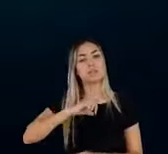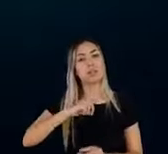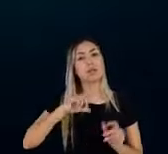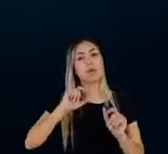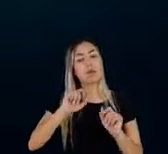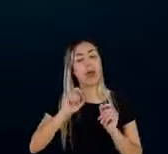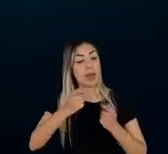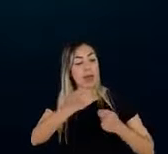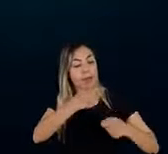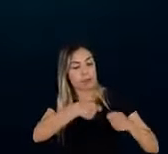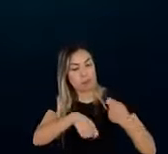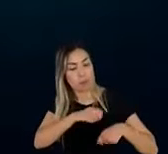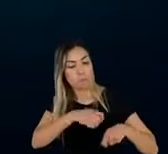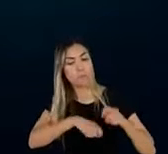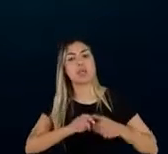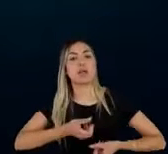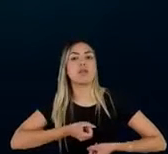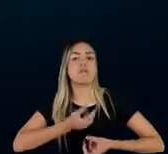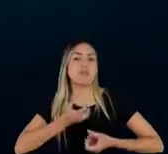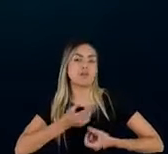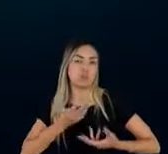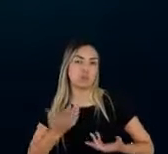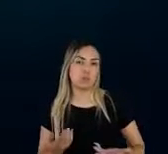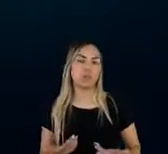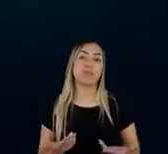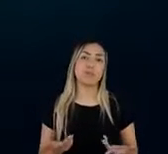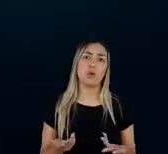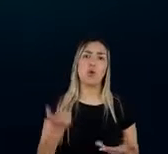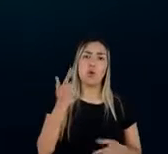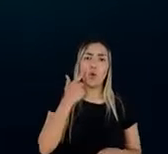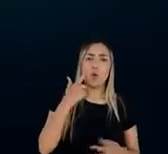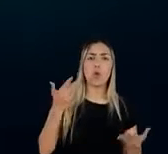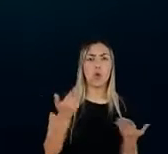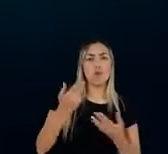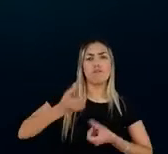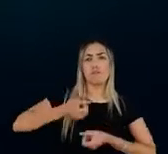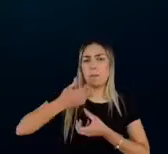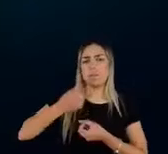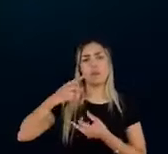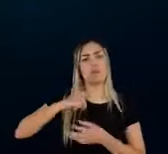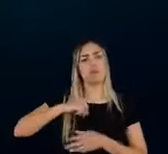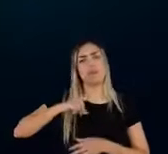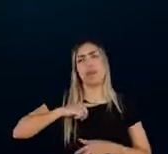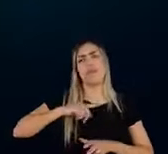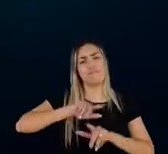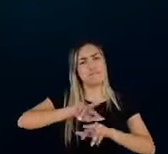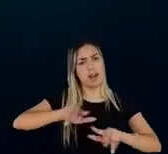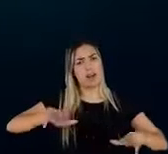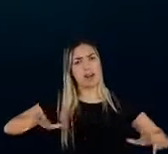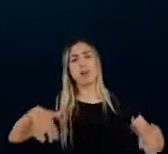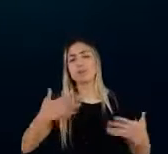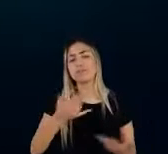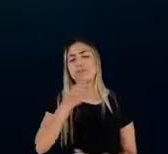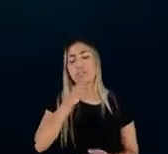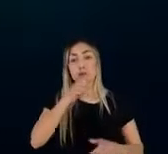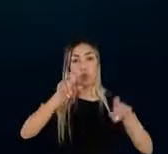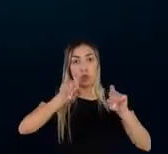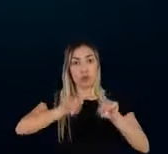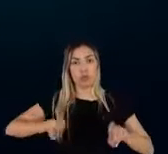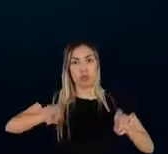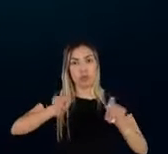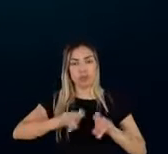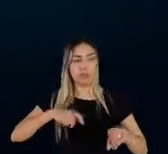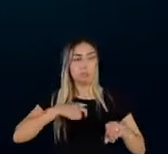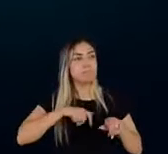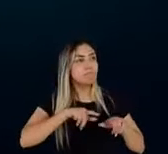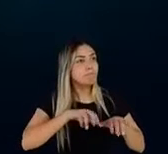de a economia dos dados hoje dados estão em toda parte né Por exemplo quando a gente usa o nosso computador a gente